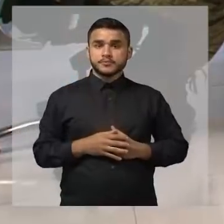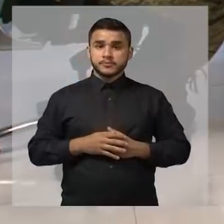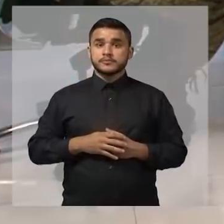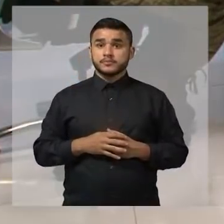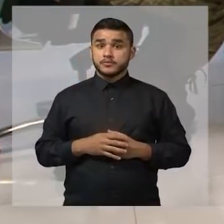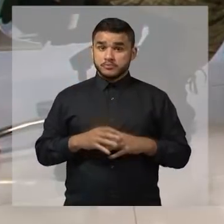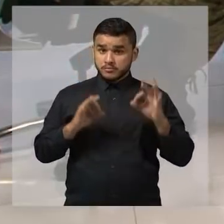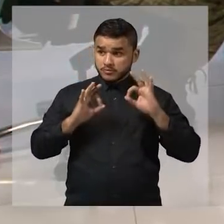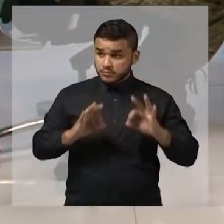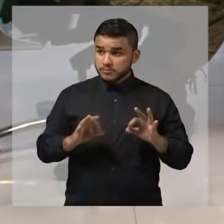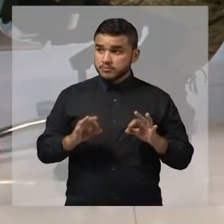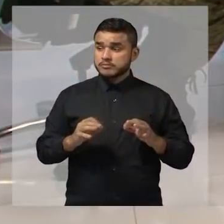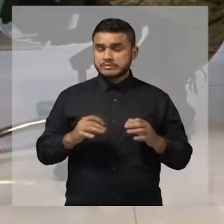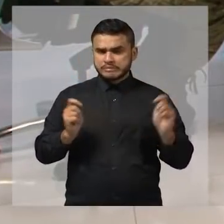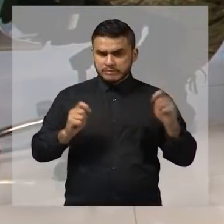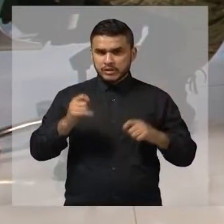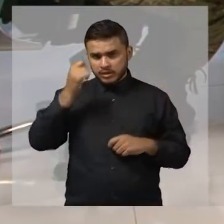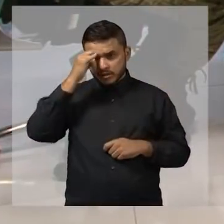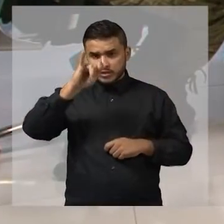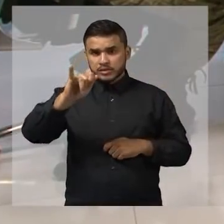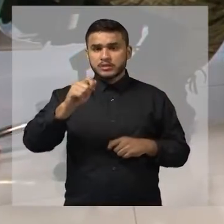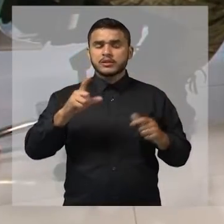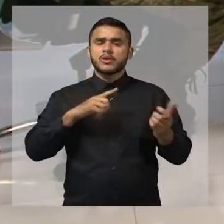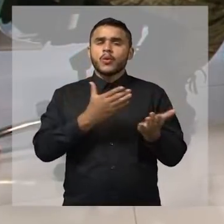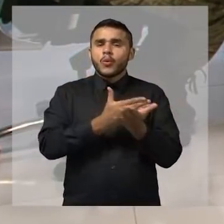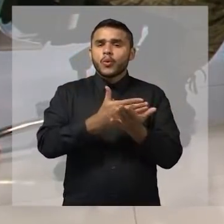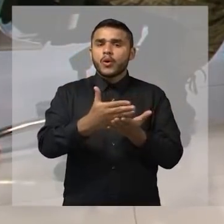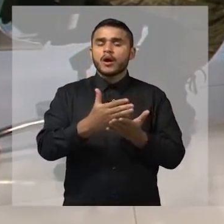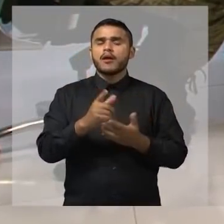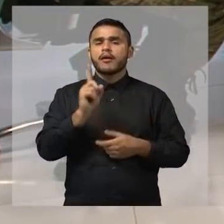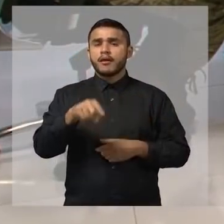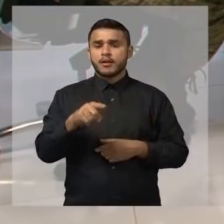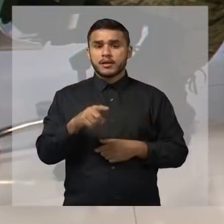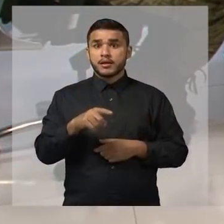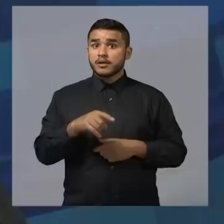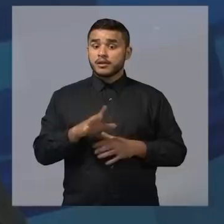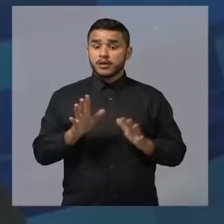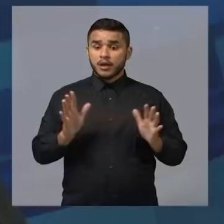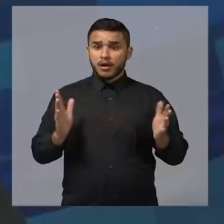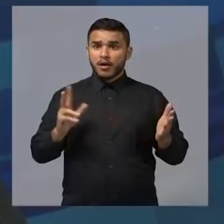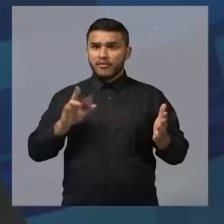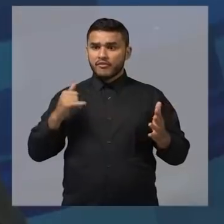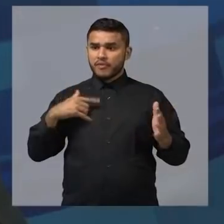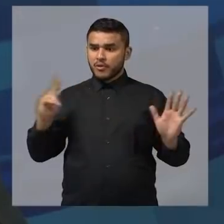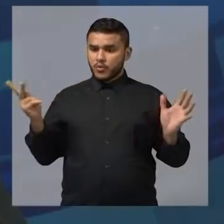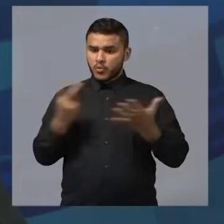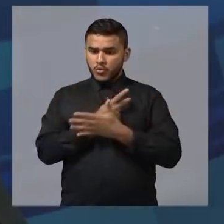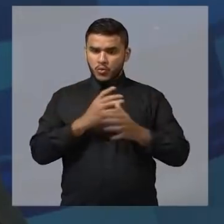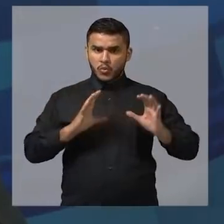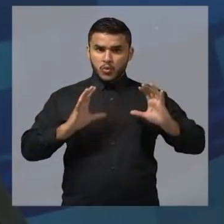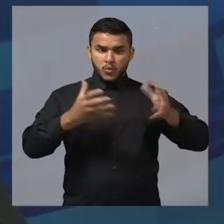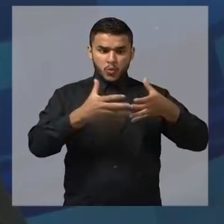eficiente é a prevenção primária, que não é voltada para o que delinquiu.